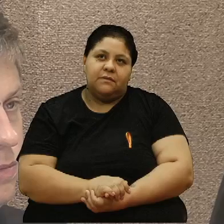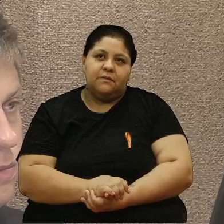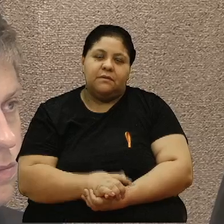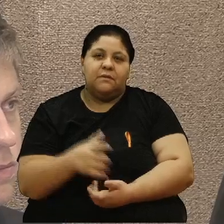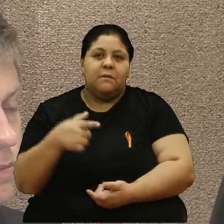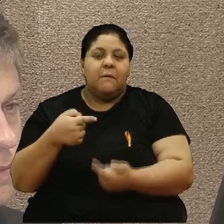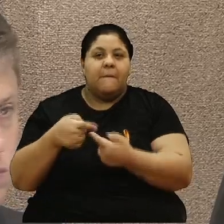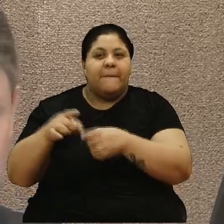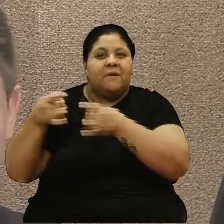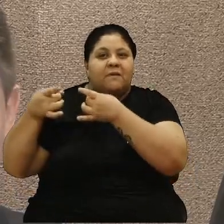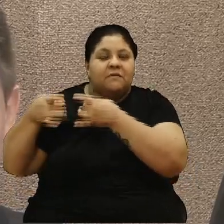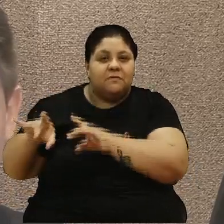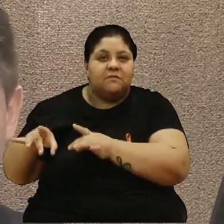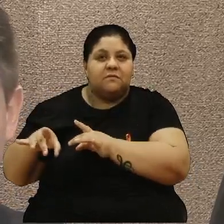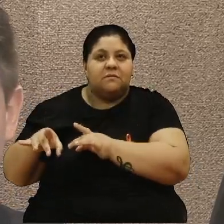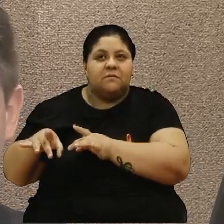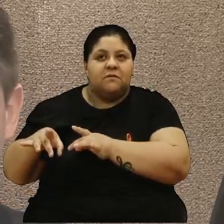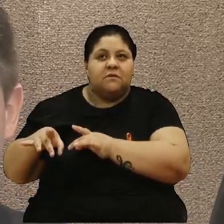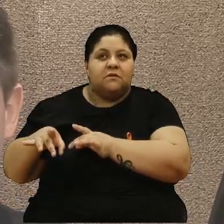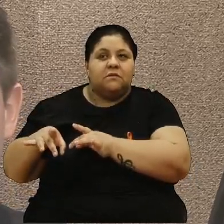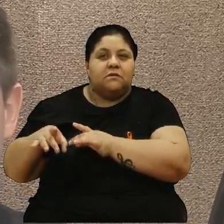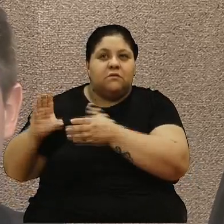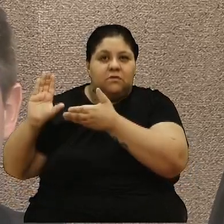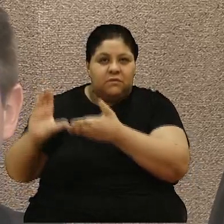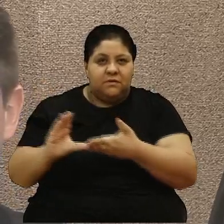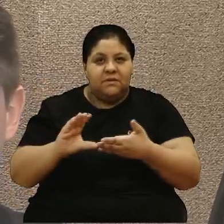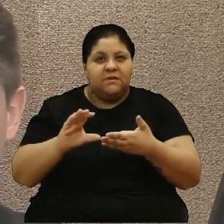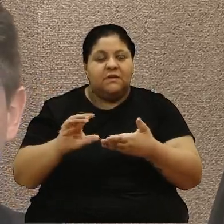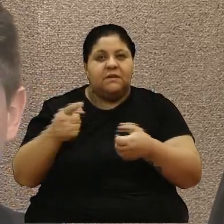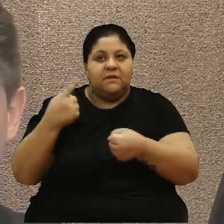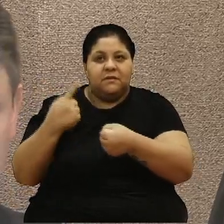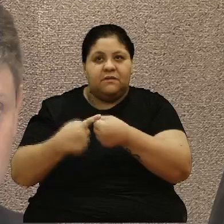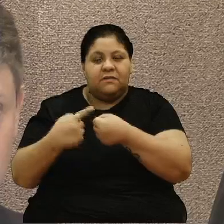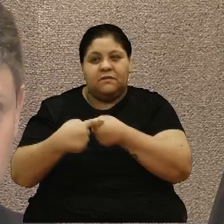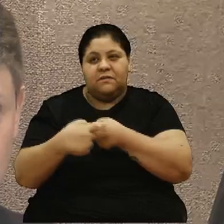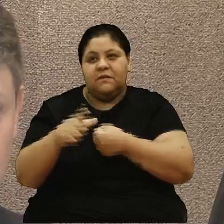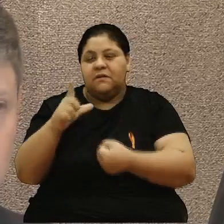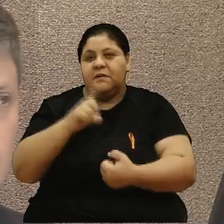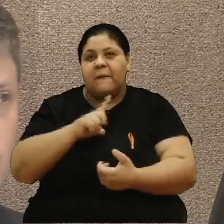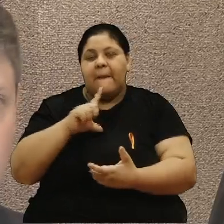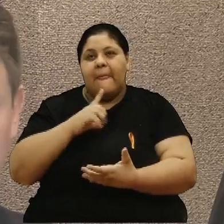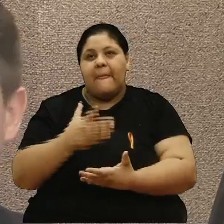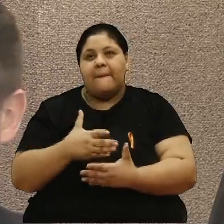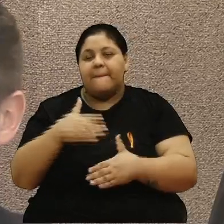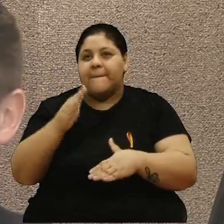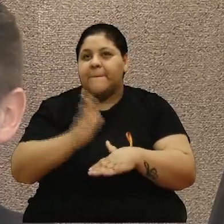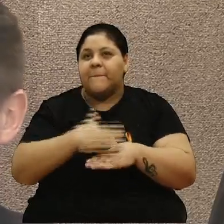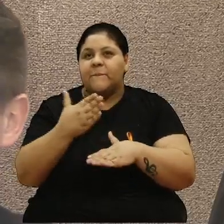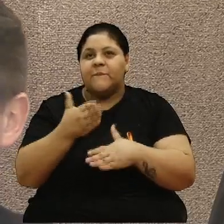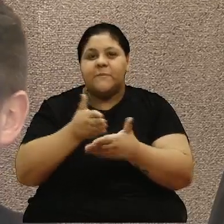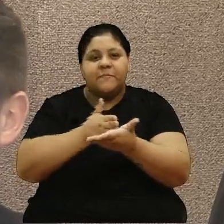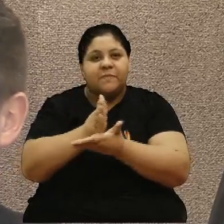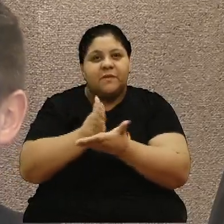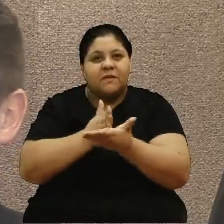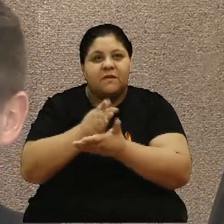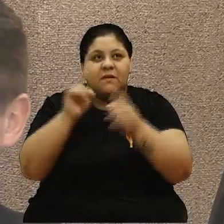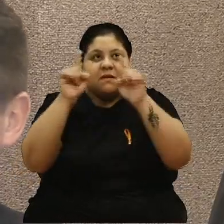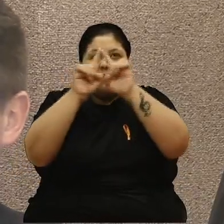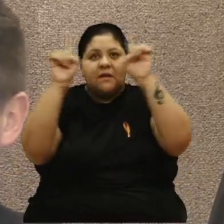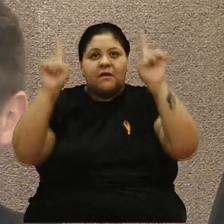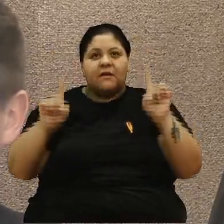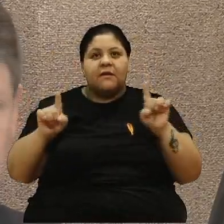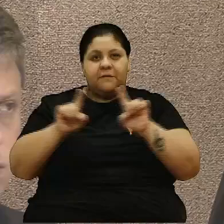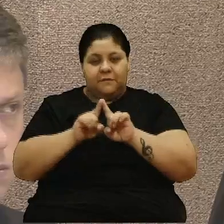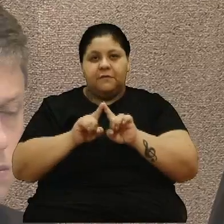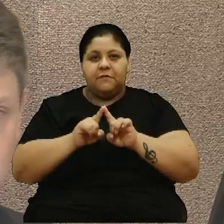inviabilizou, então, um baita investimento que a cidade fez por não ter mais meia dúzia de hectares,